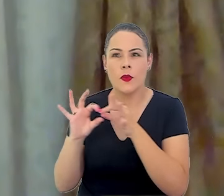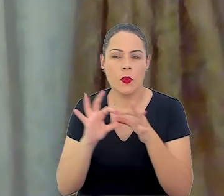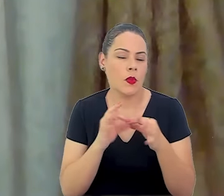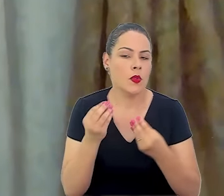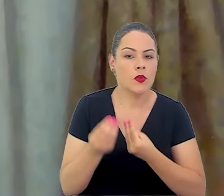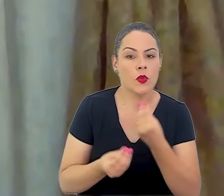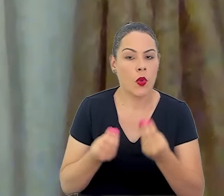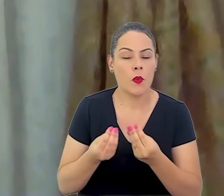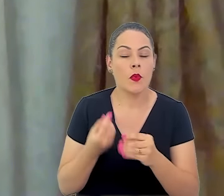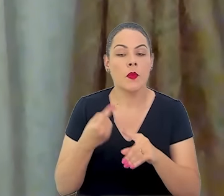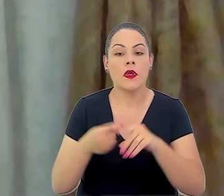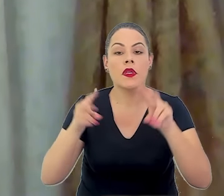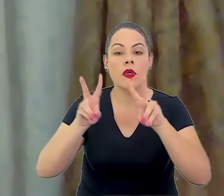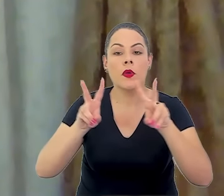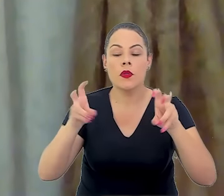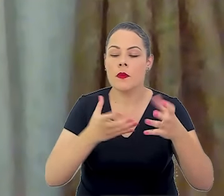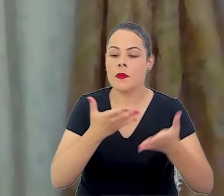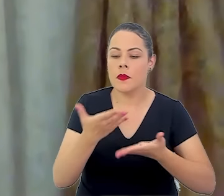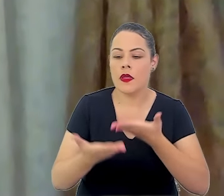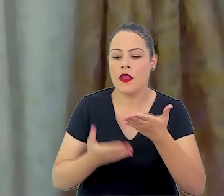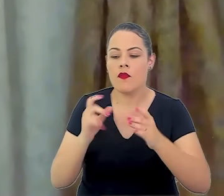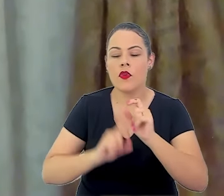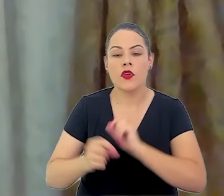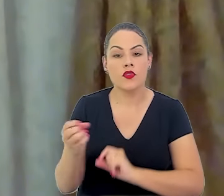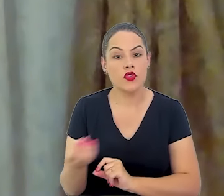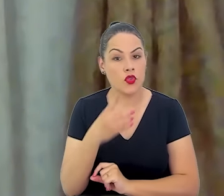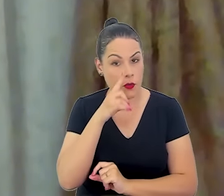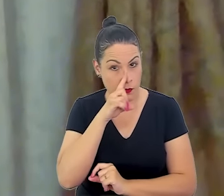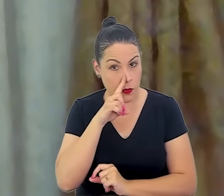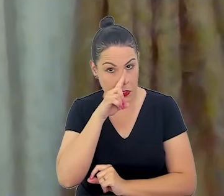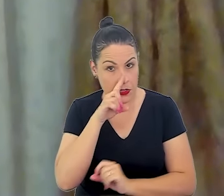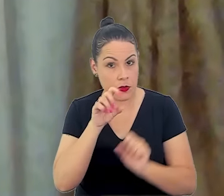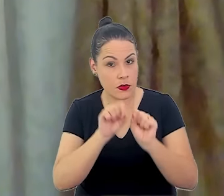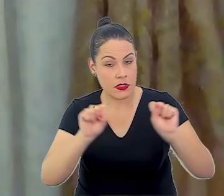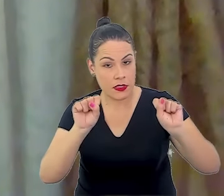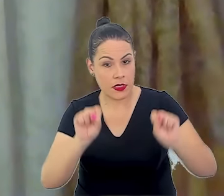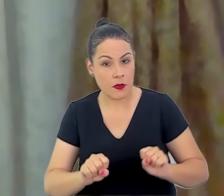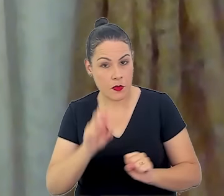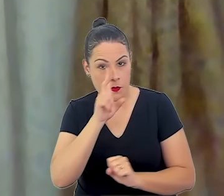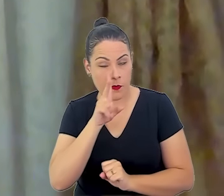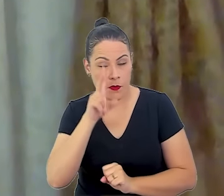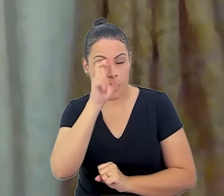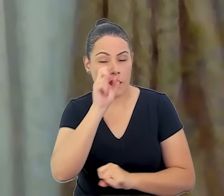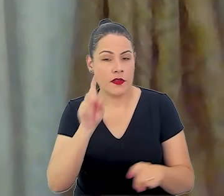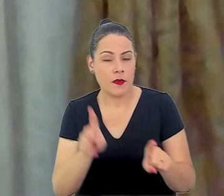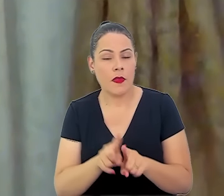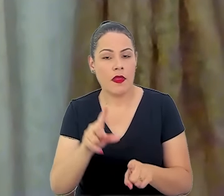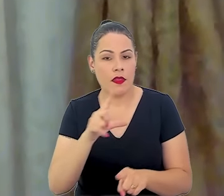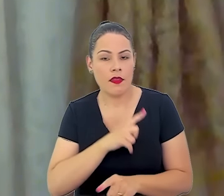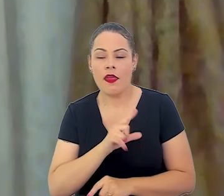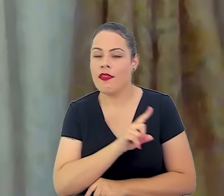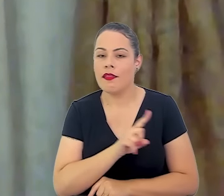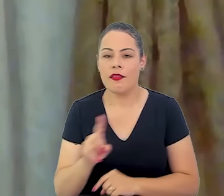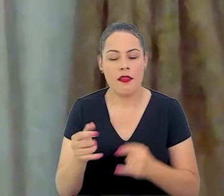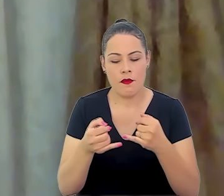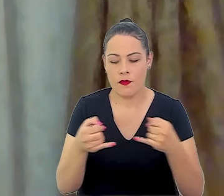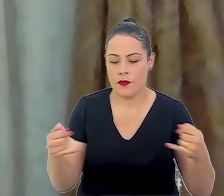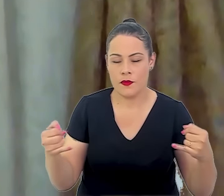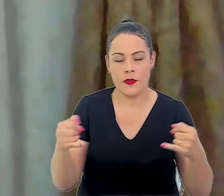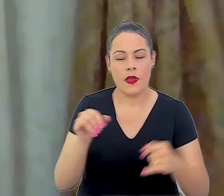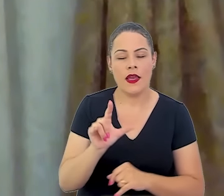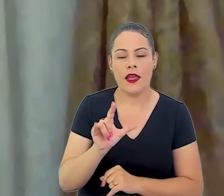que tratava-se de novos riscos sistêmicos, não